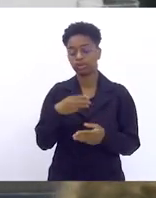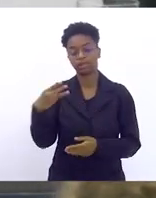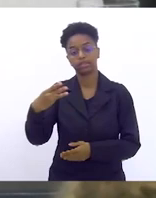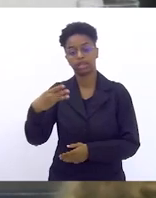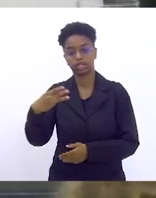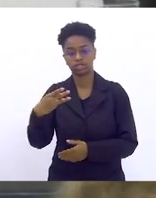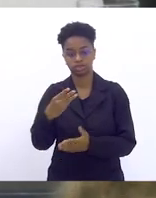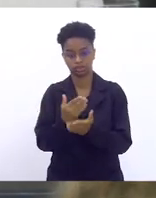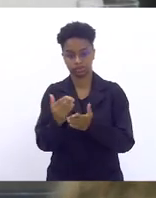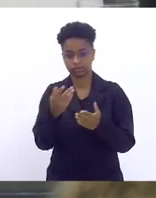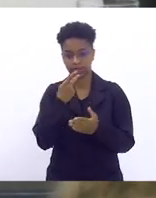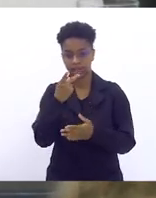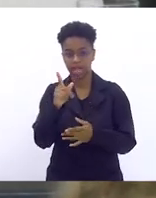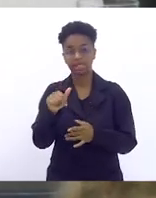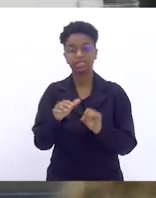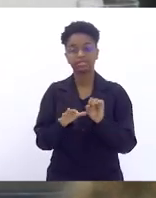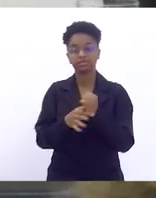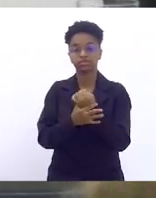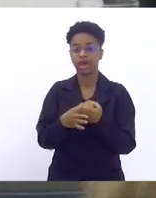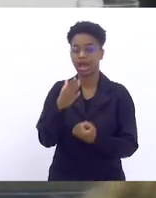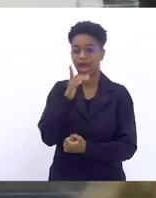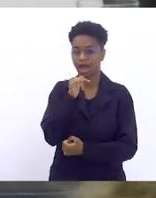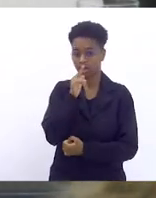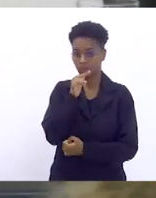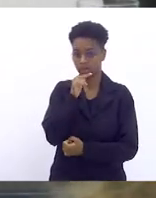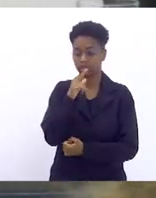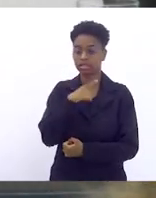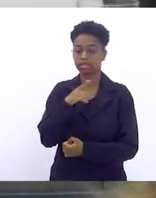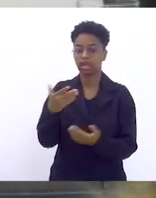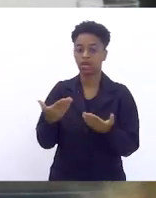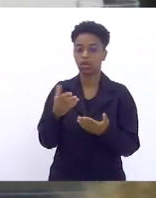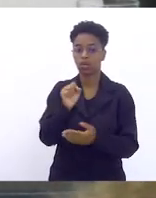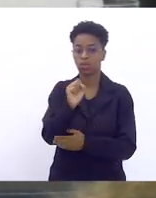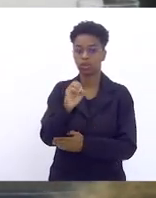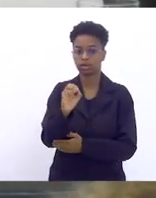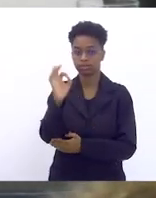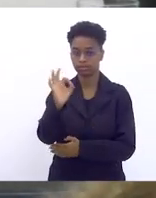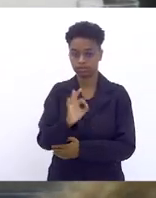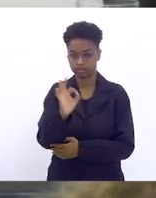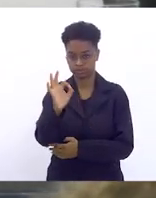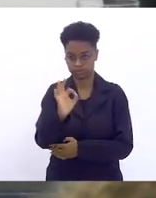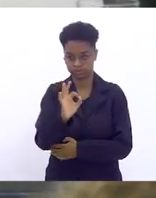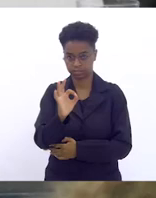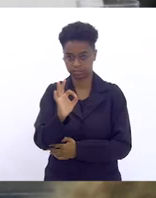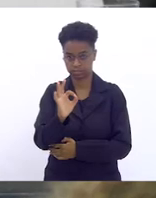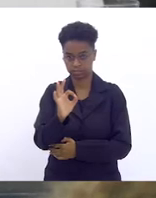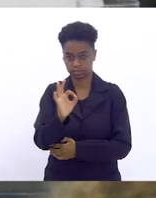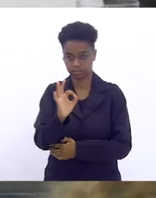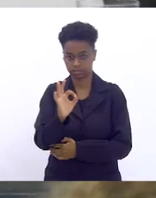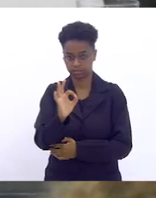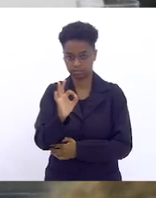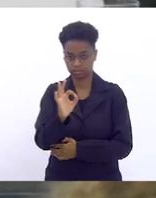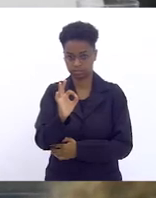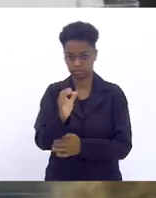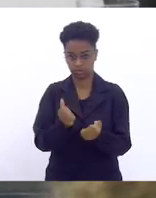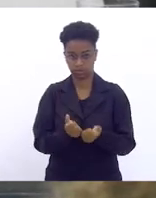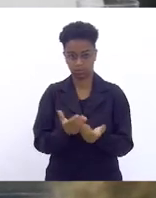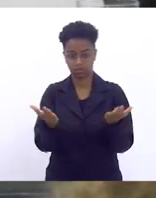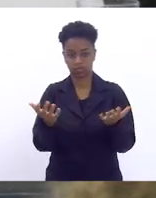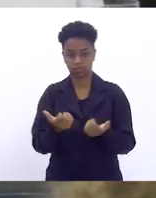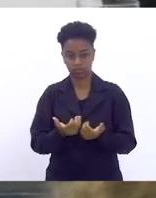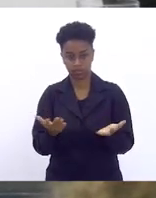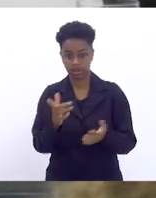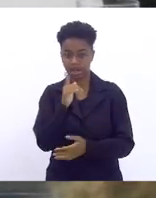hídrica né a gente tem hoje 80% da do abastecimento